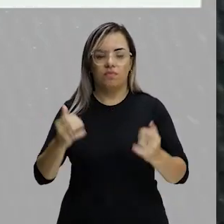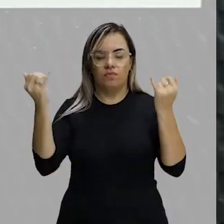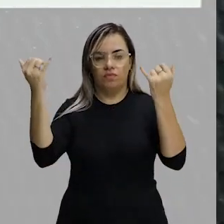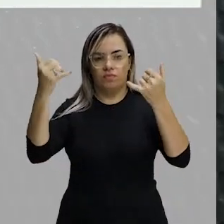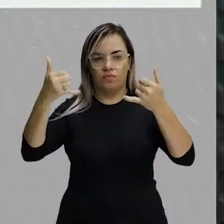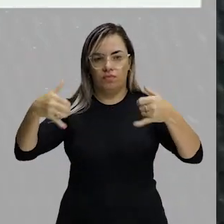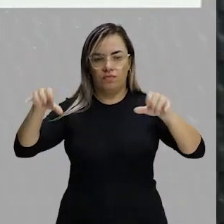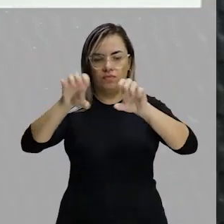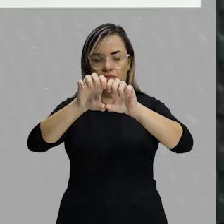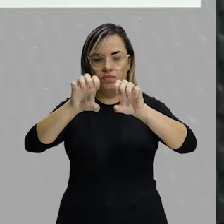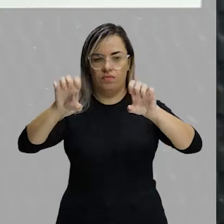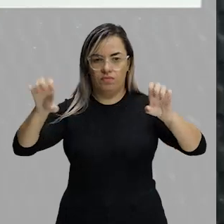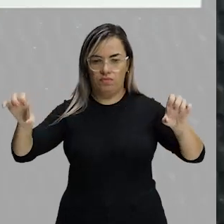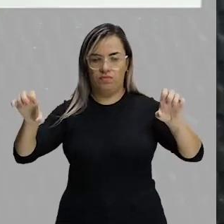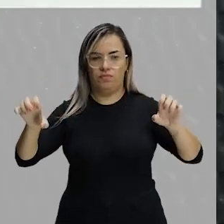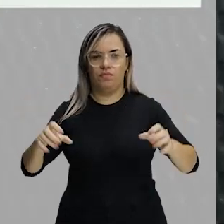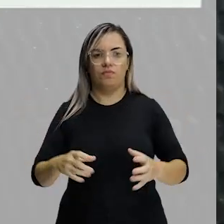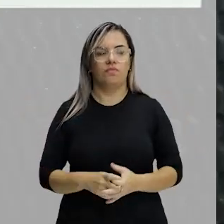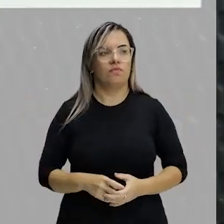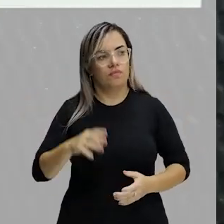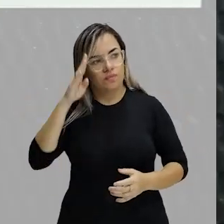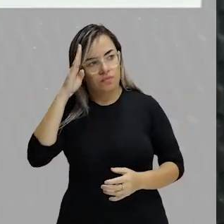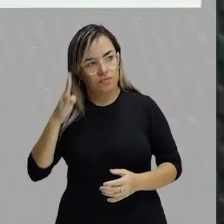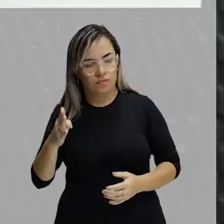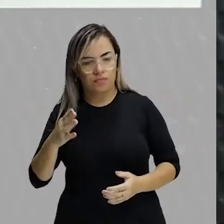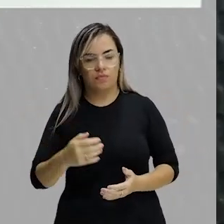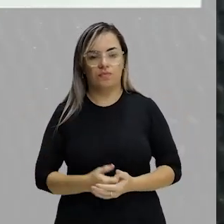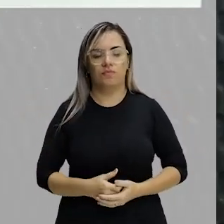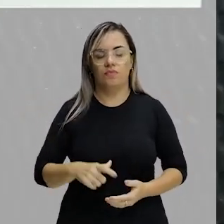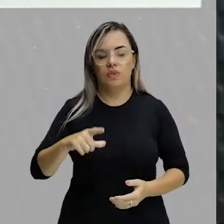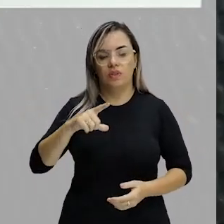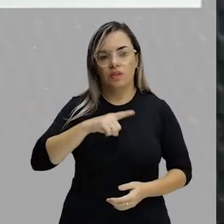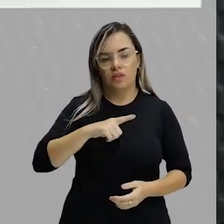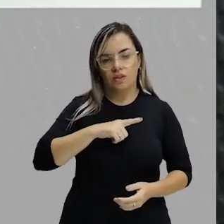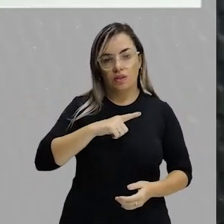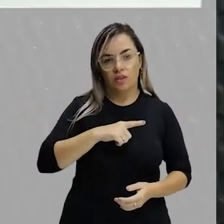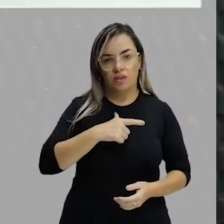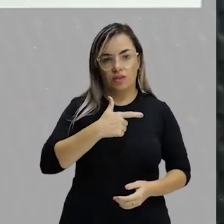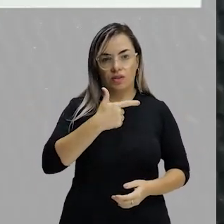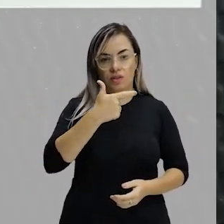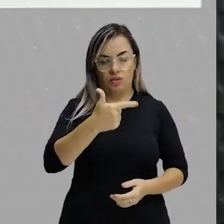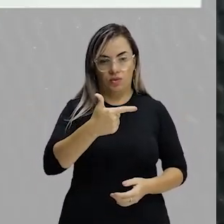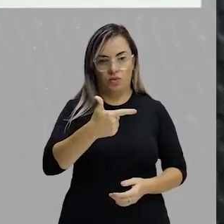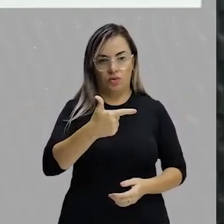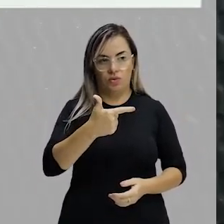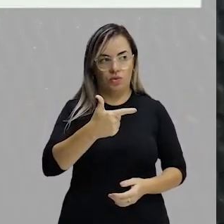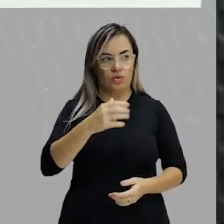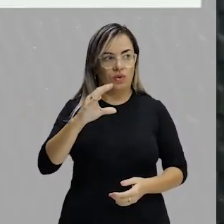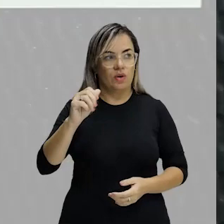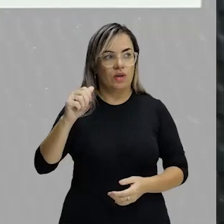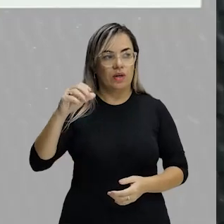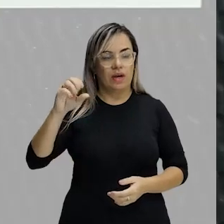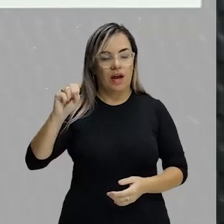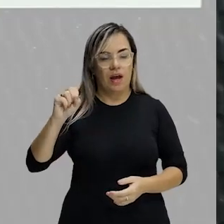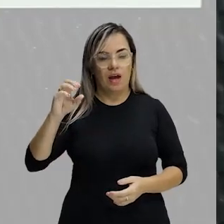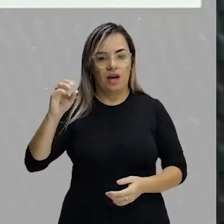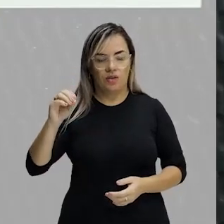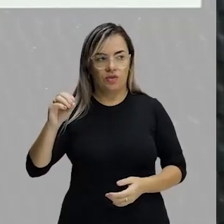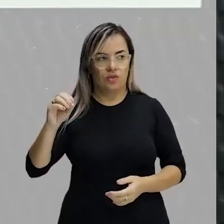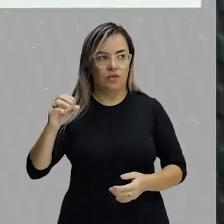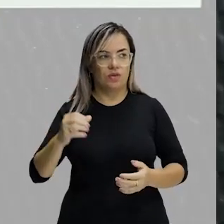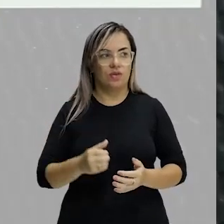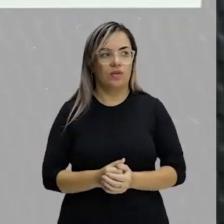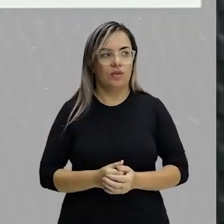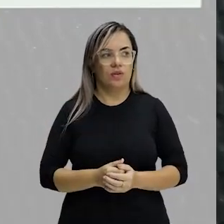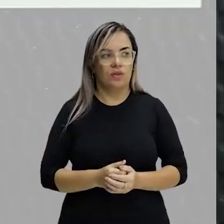nessa condição específica. Galera, duas situações que a gente tem que analisar. Quando o eixo maior, que é o eixo